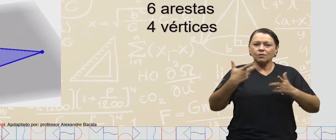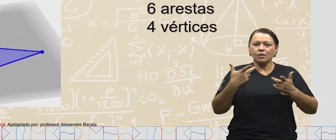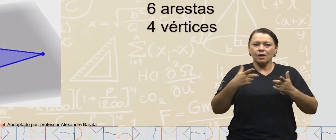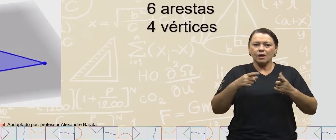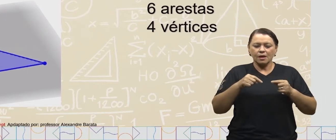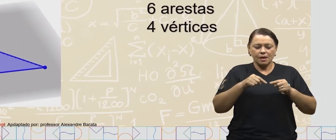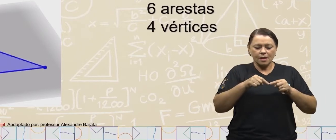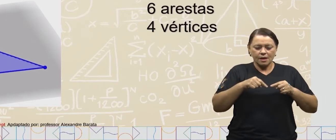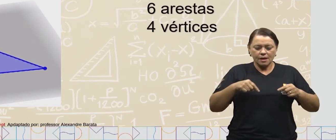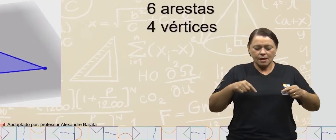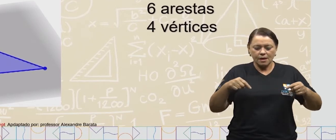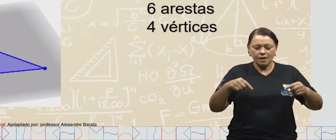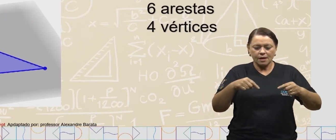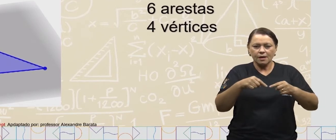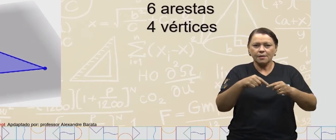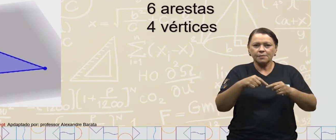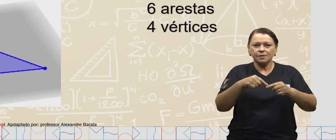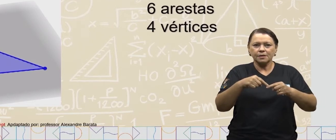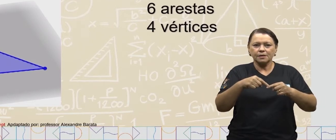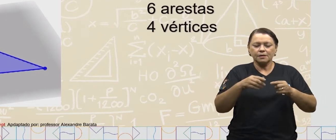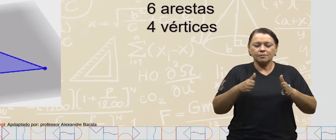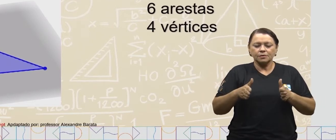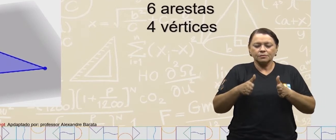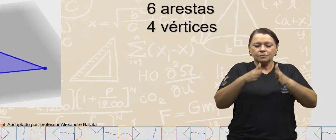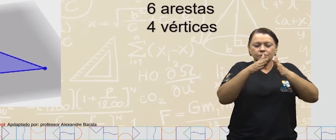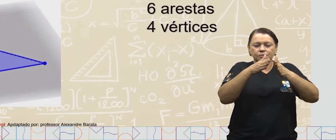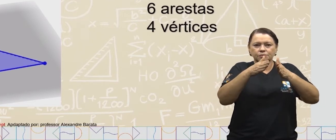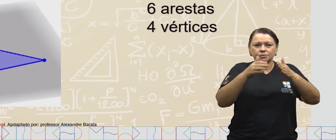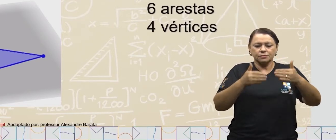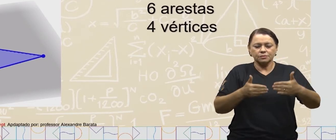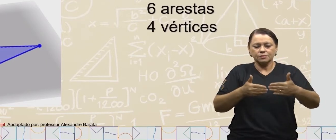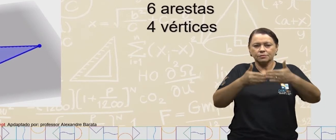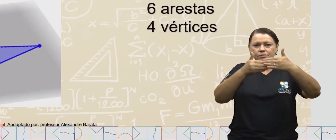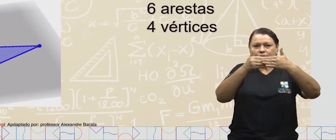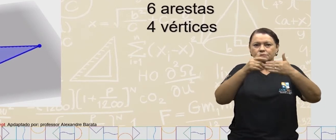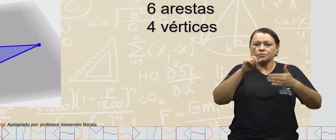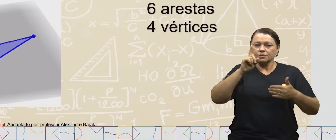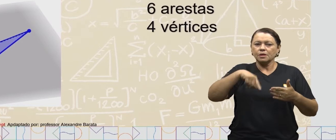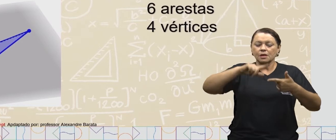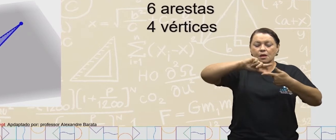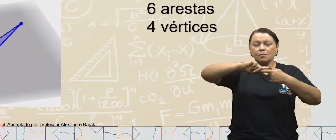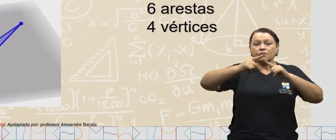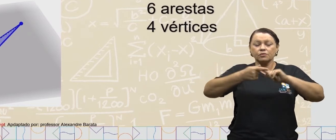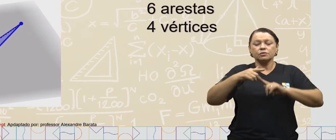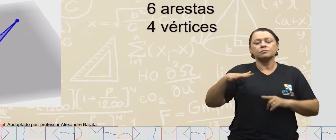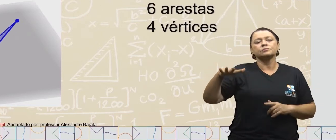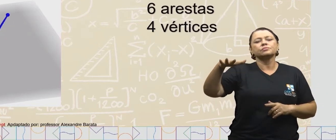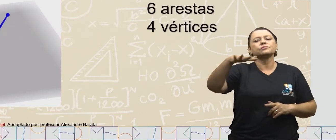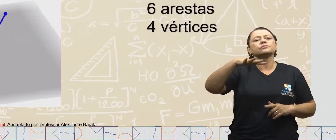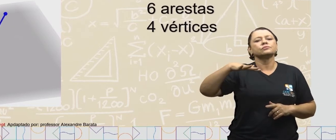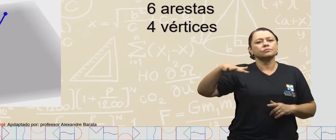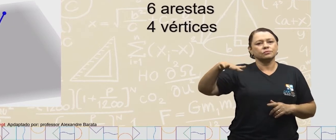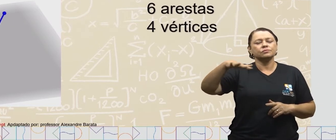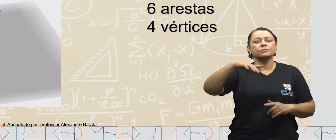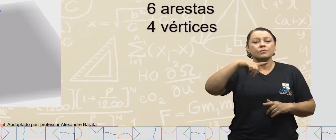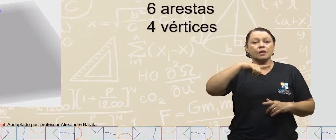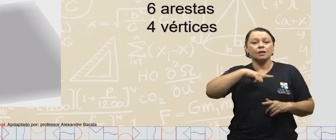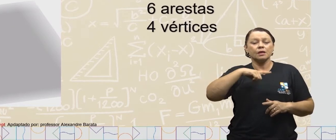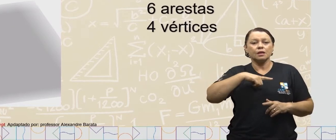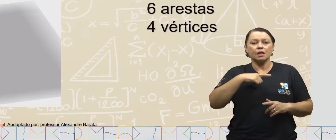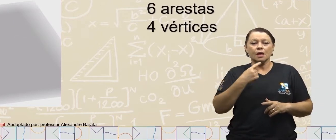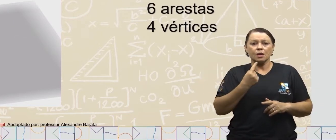pirâmide triangular, que é uma figura geométrica espacial e possui uma de